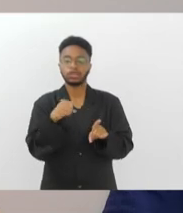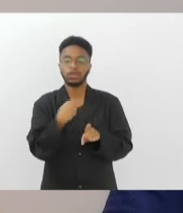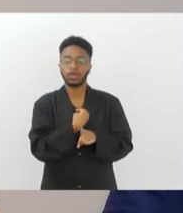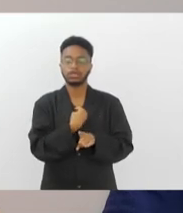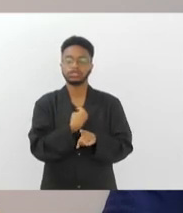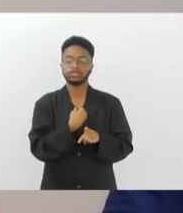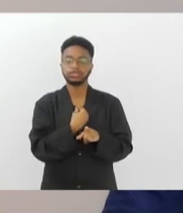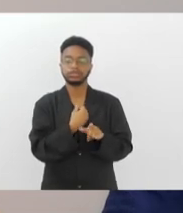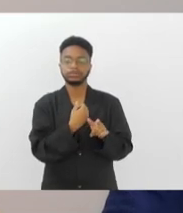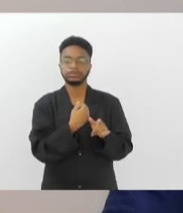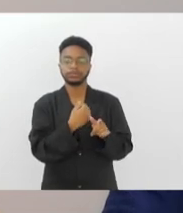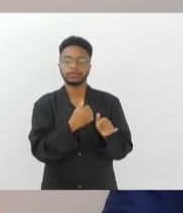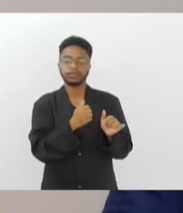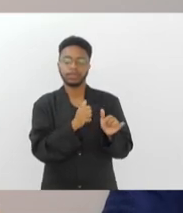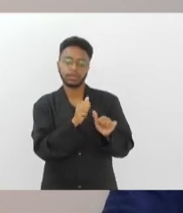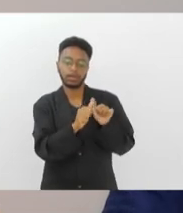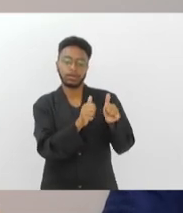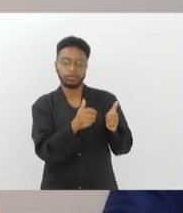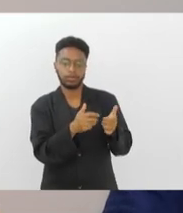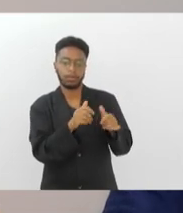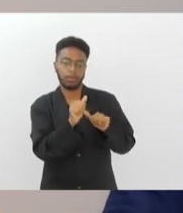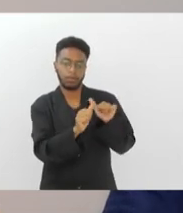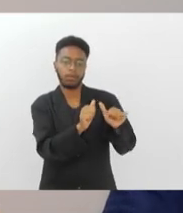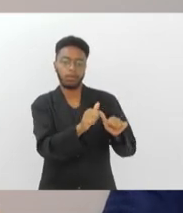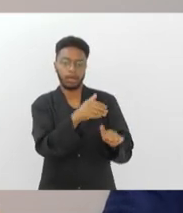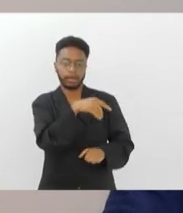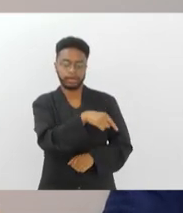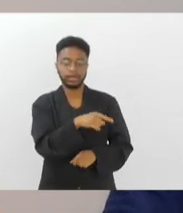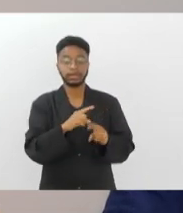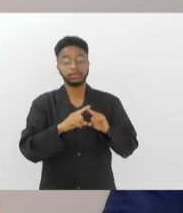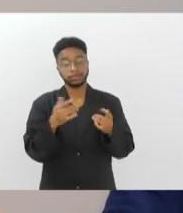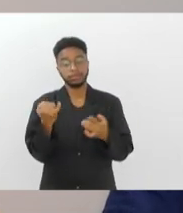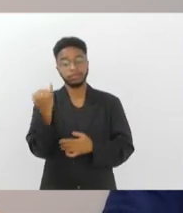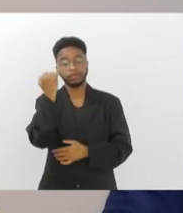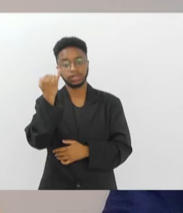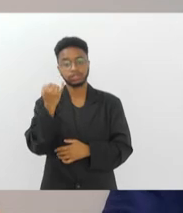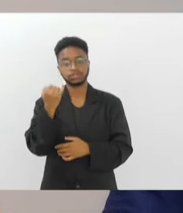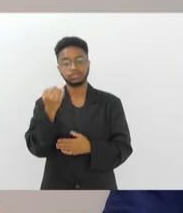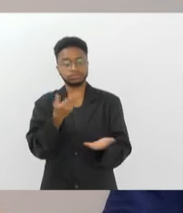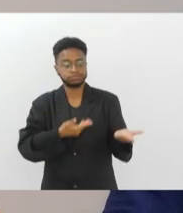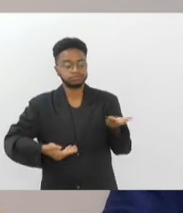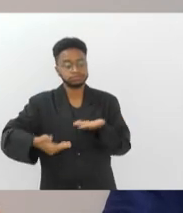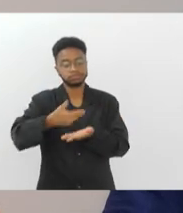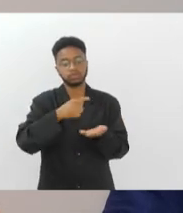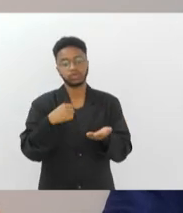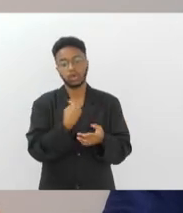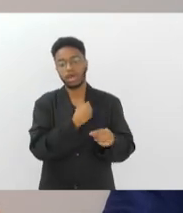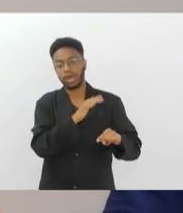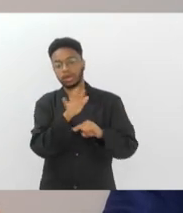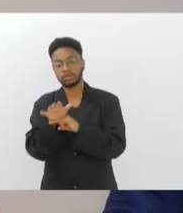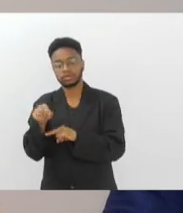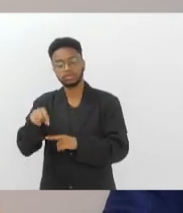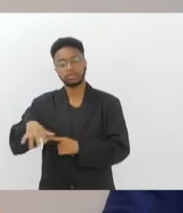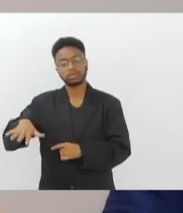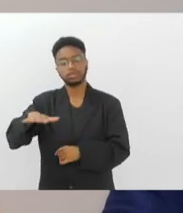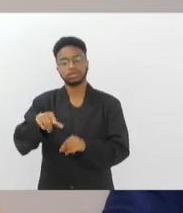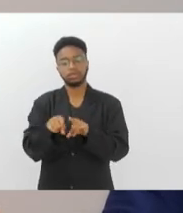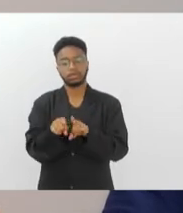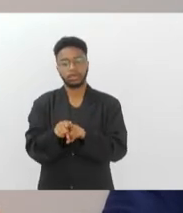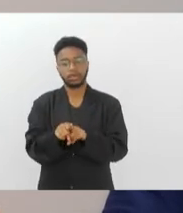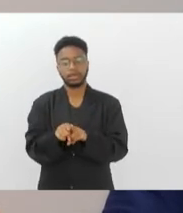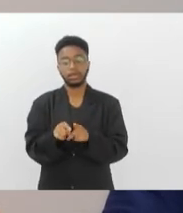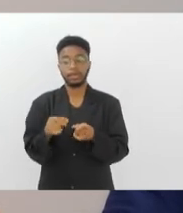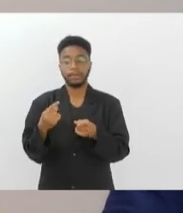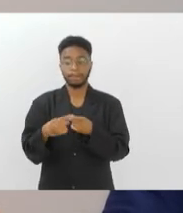outras tecnologias e que a gente possa estender a mão aos nossos irmãos angolanos e do continente sul-africano. Até por uma questão que eles estão no